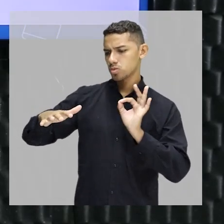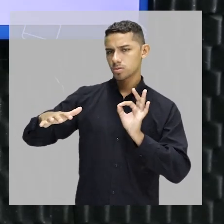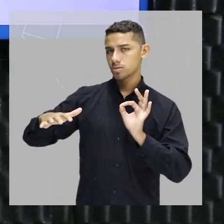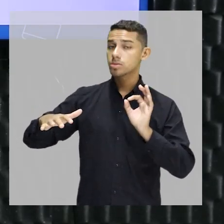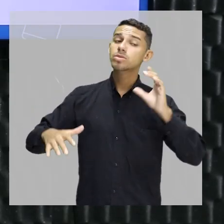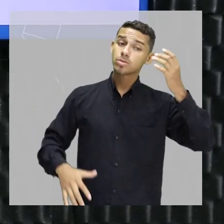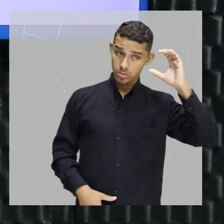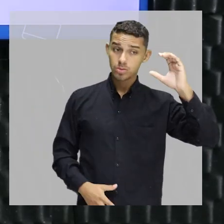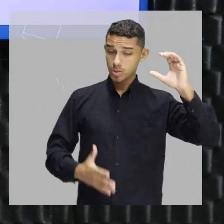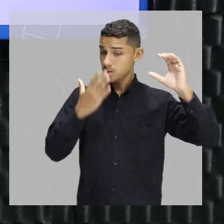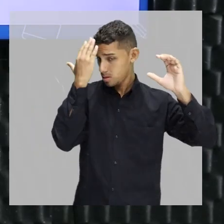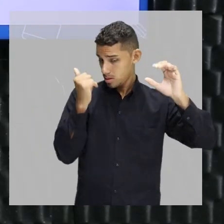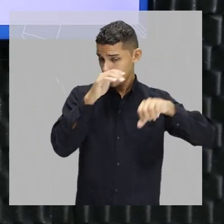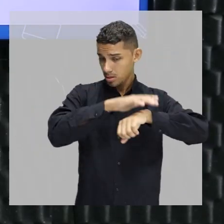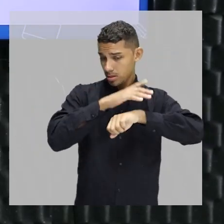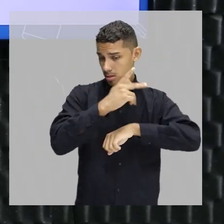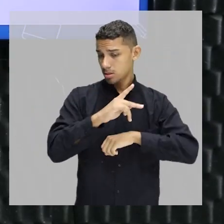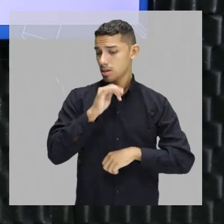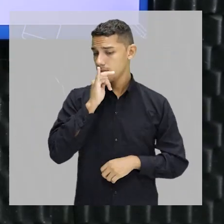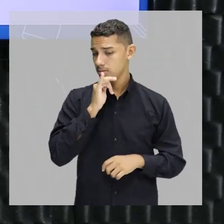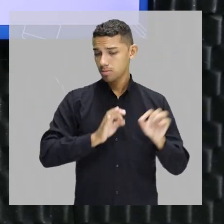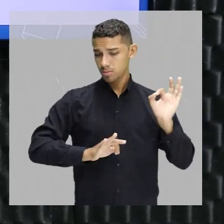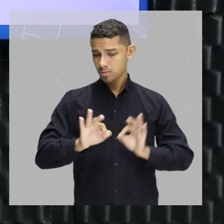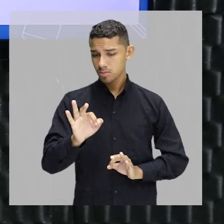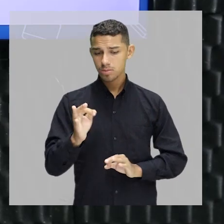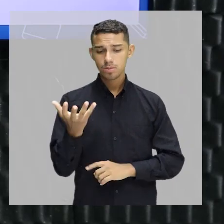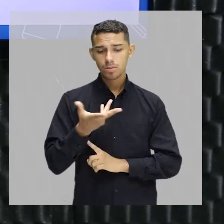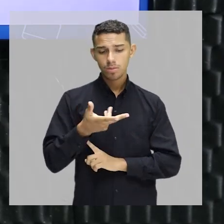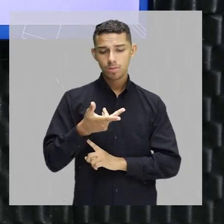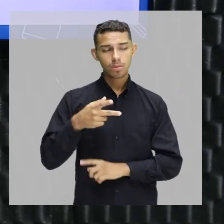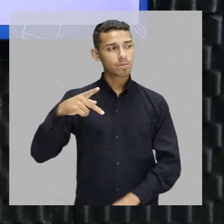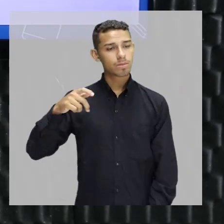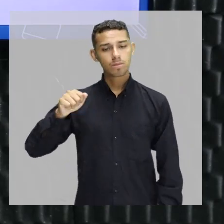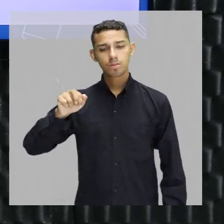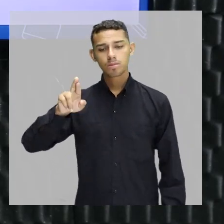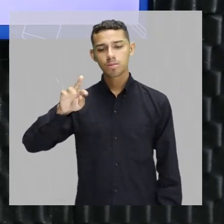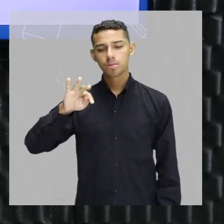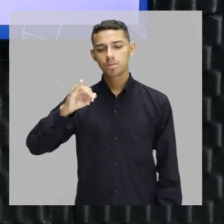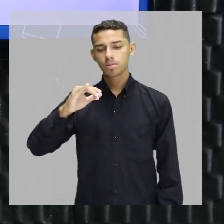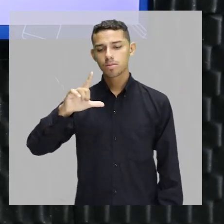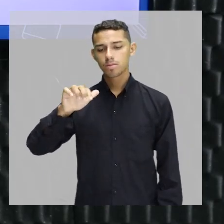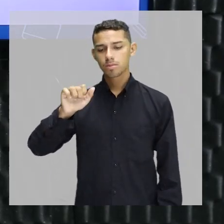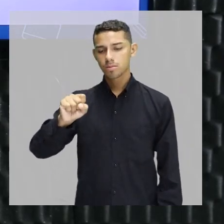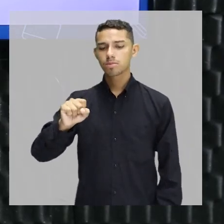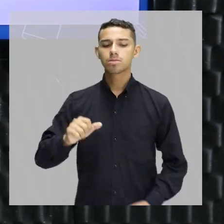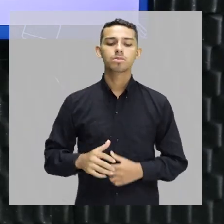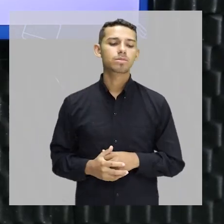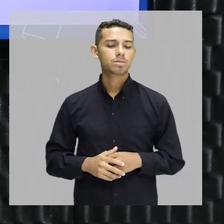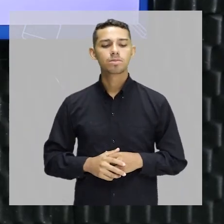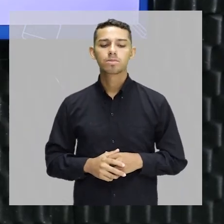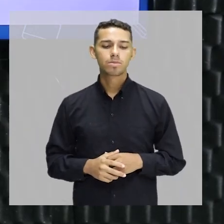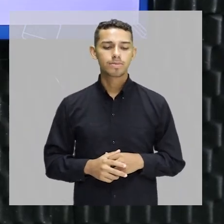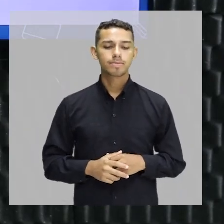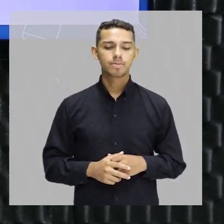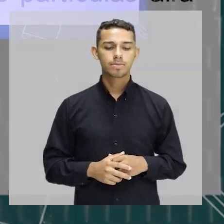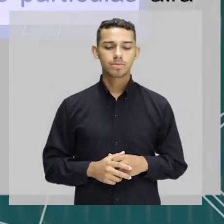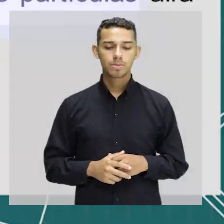sabiam e eles sabem o que eles estão fazendo lá com esses aceleradores de partículas, tá ok? Bom,